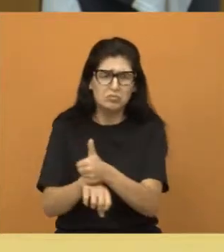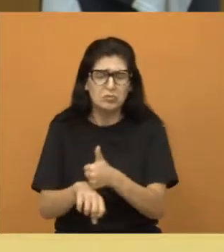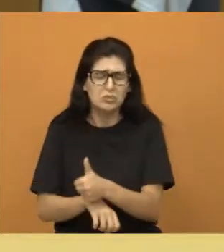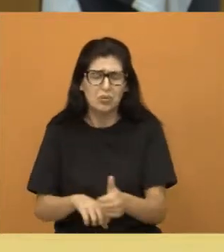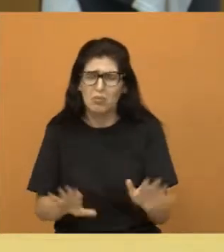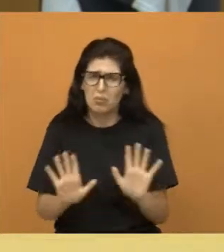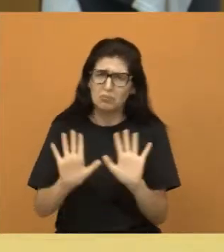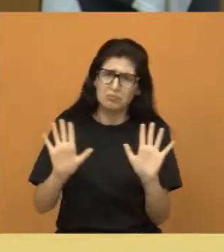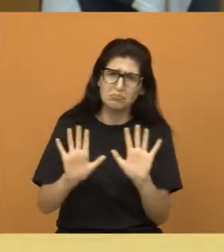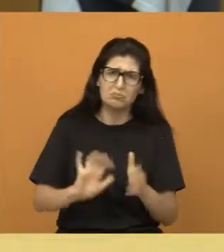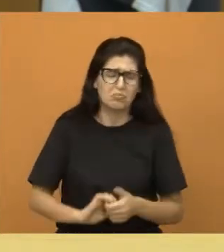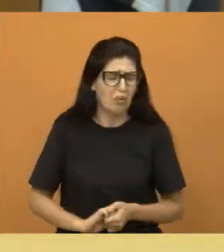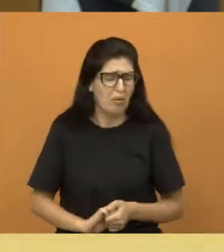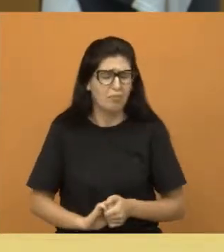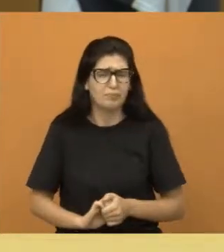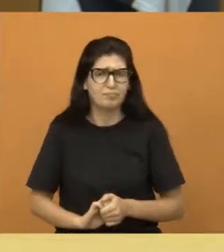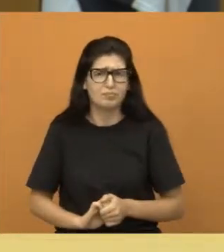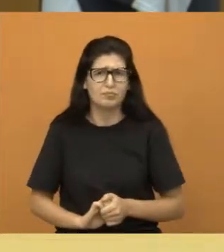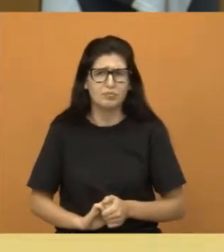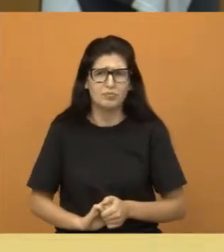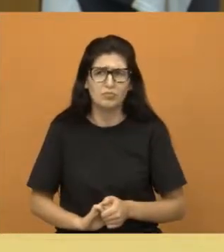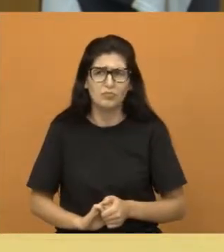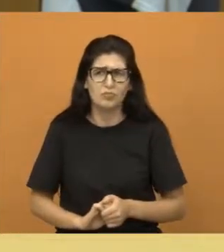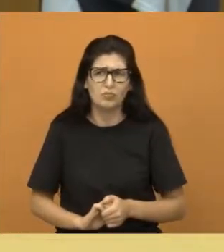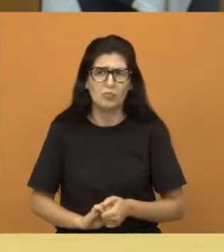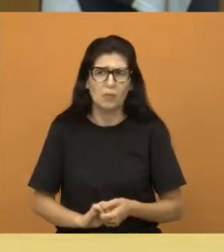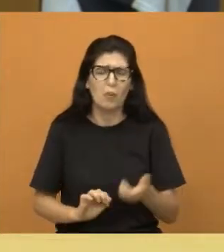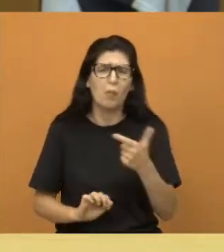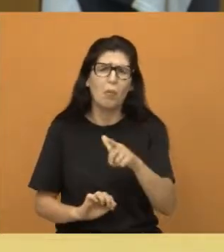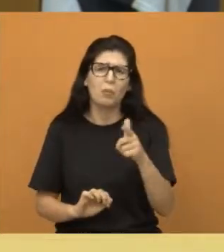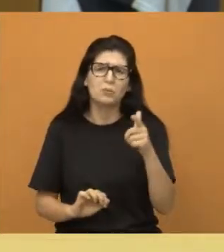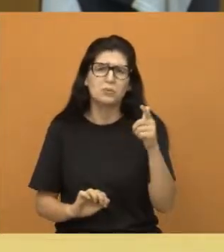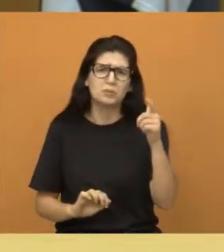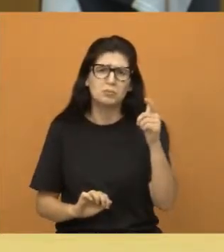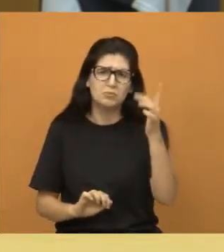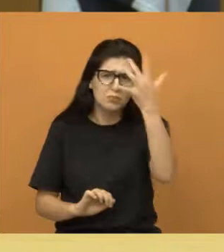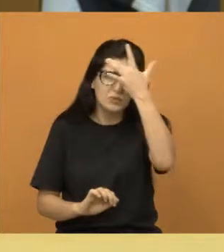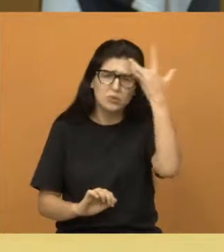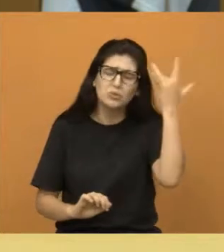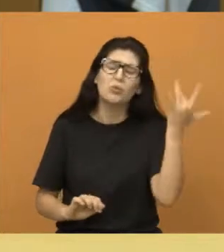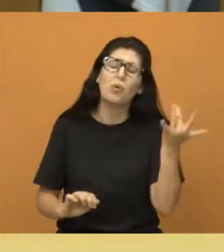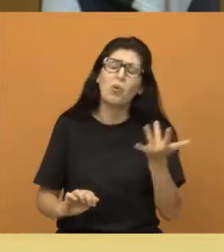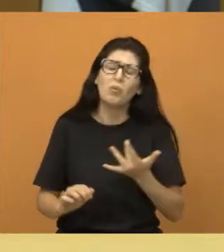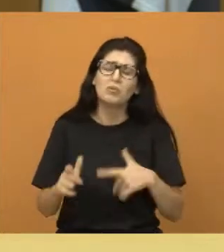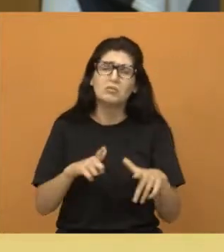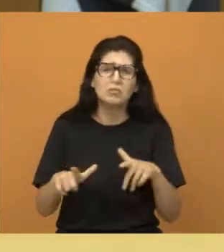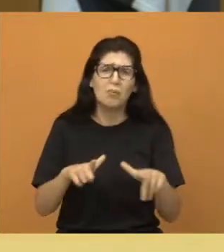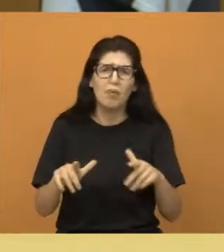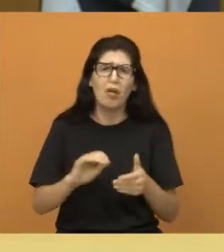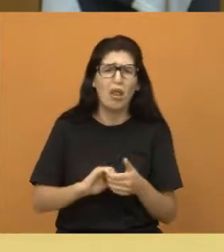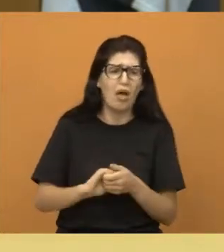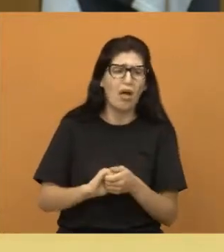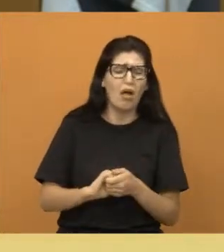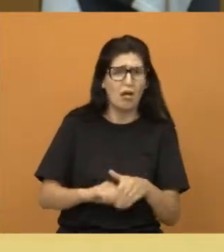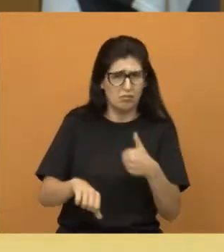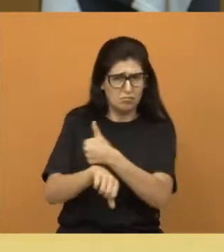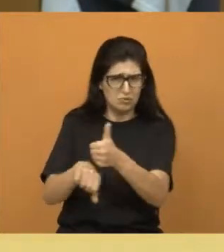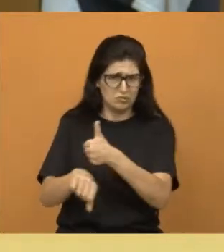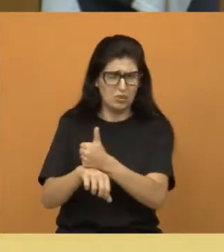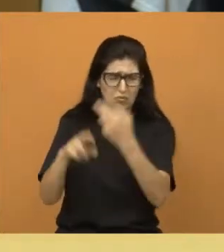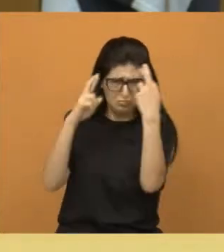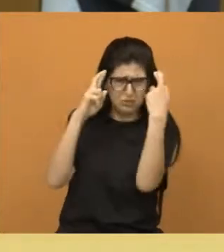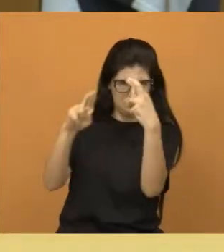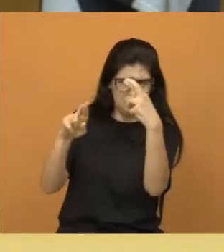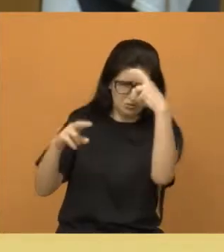contemplados aqui, né, a nomenclatura dos profissionais, não é nada contra isso. Porque